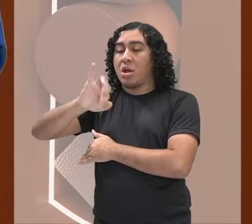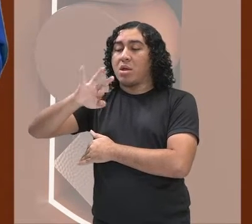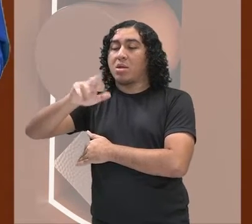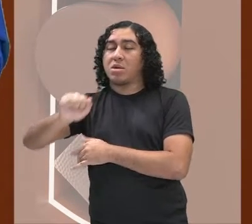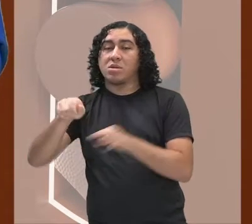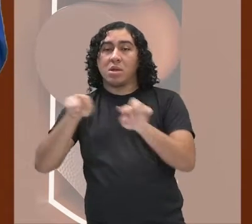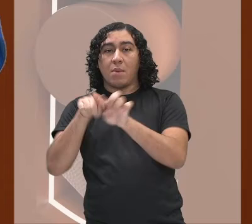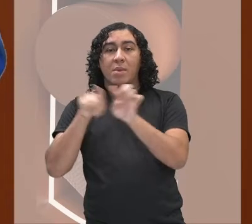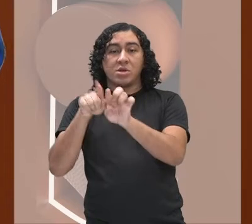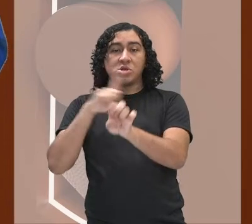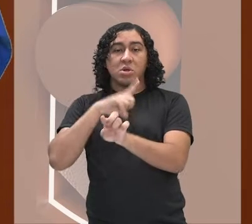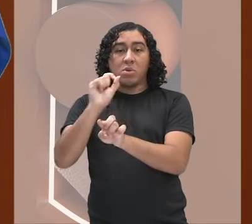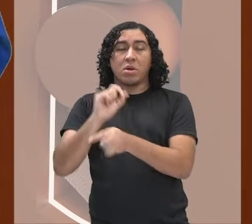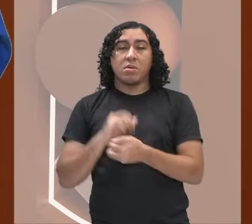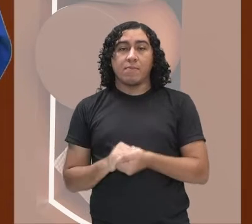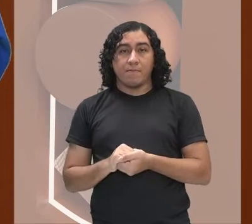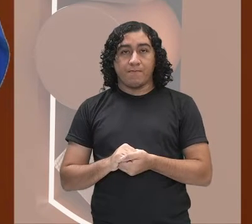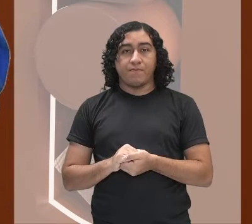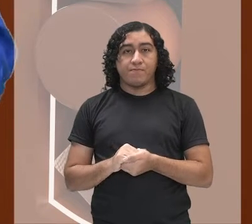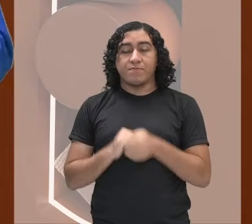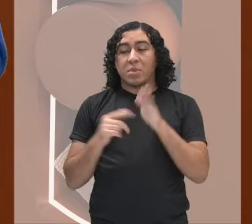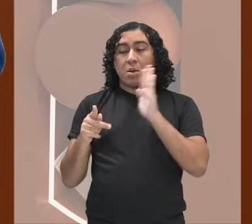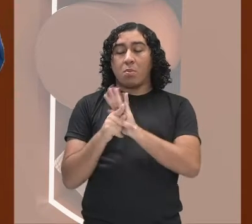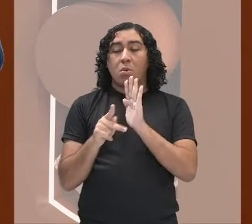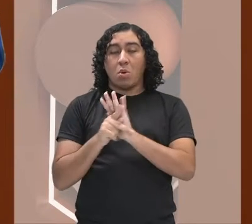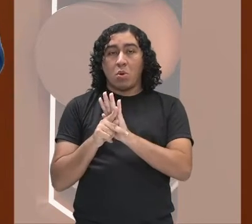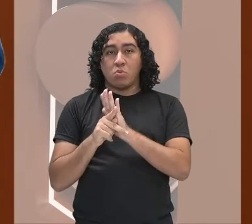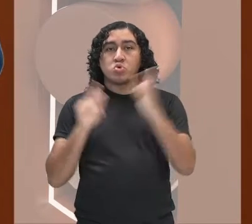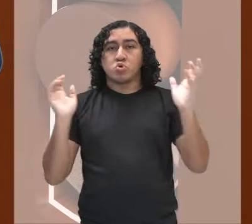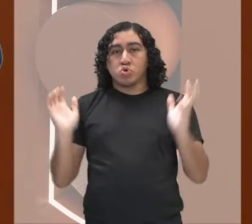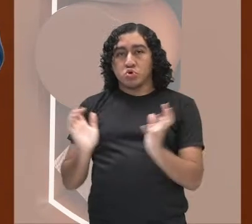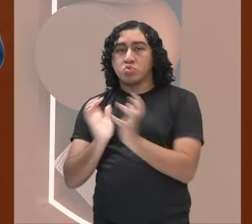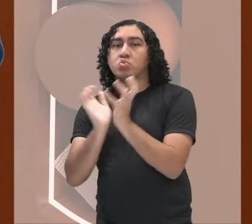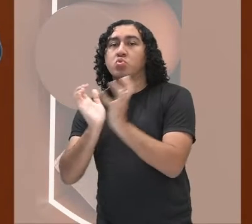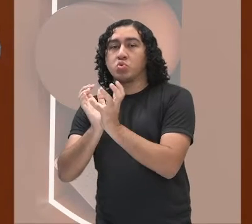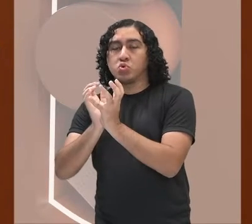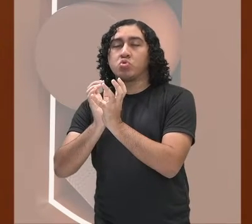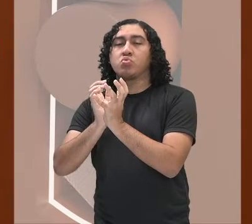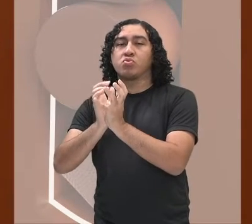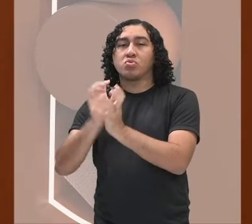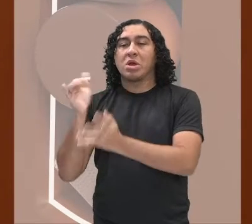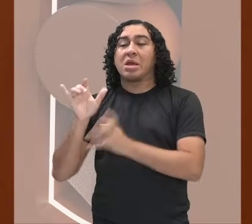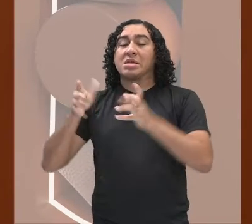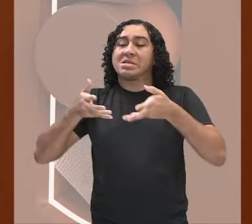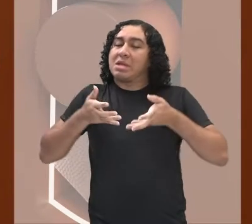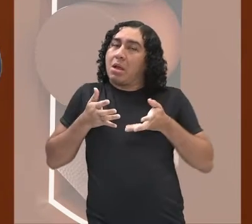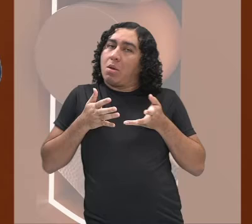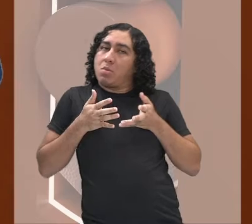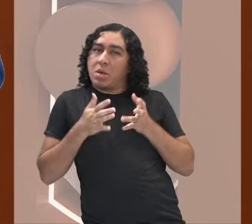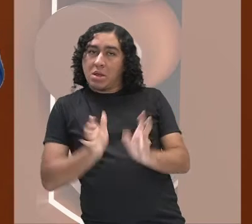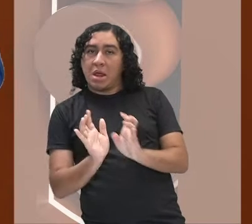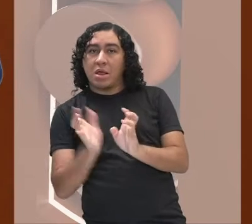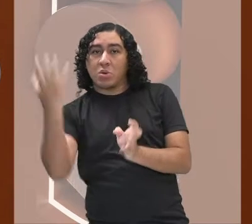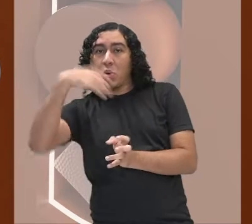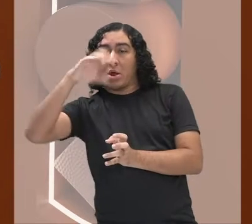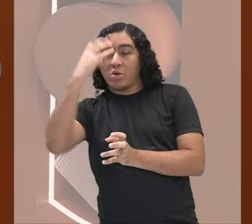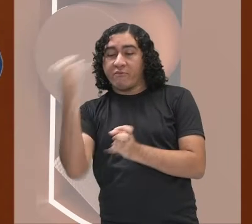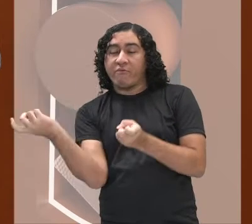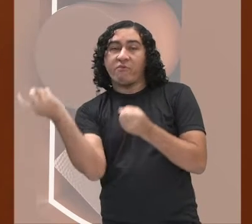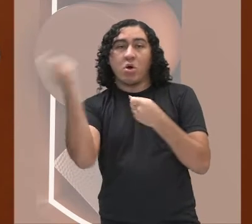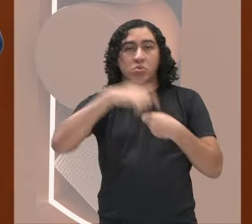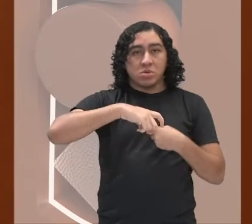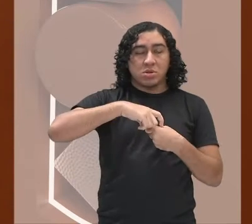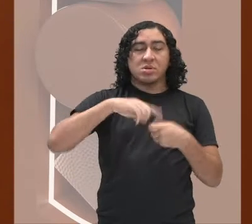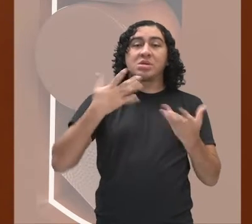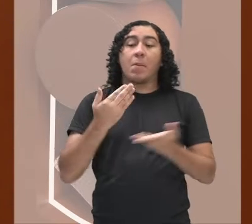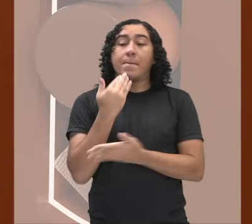aí a imprensa contrária ao retorno de Dom Pedro I a Portugal e exigia